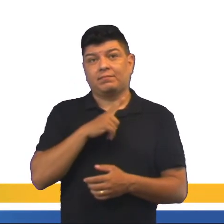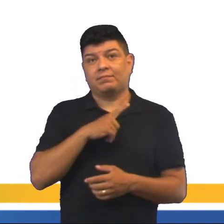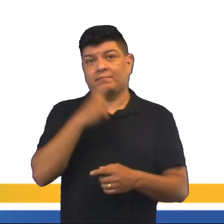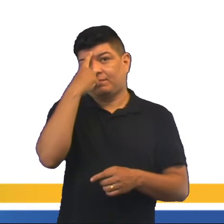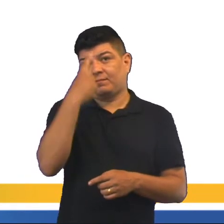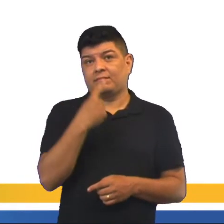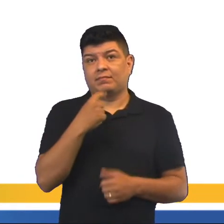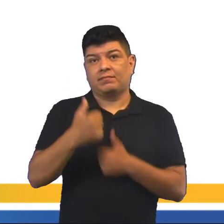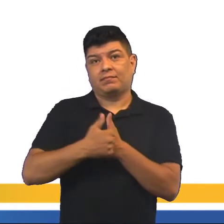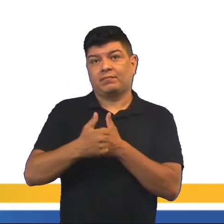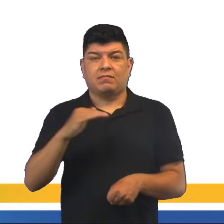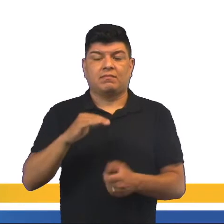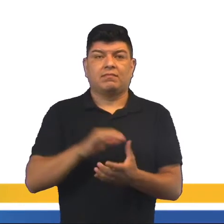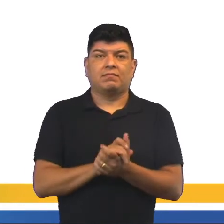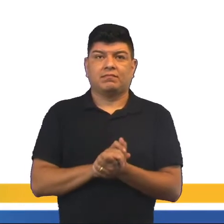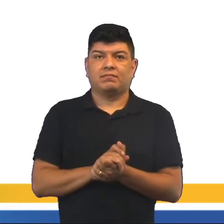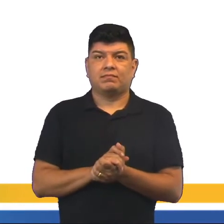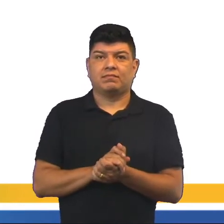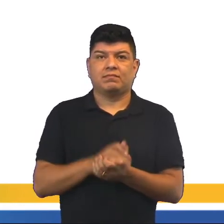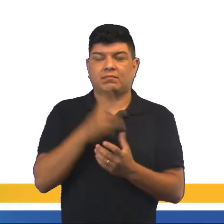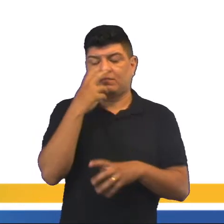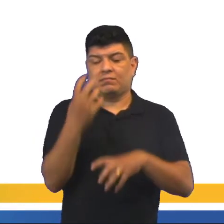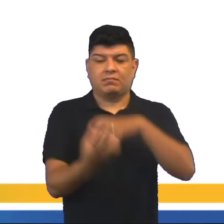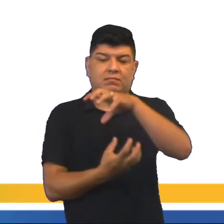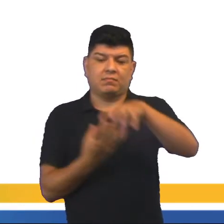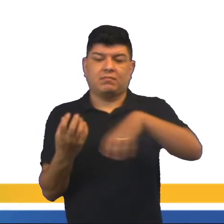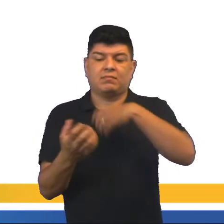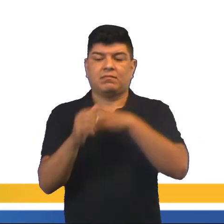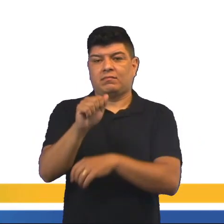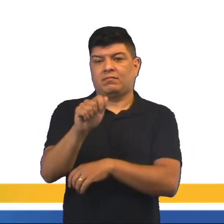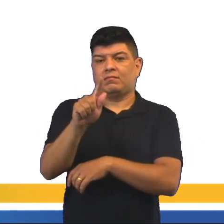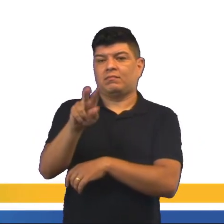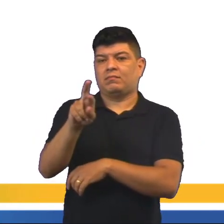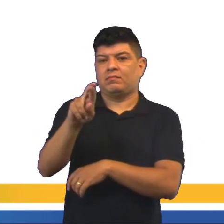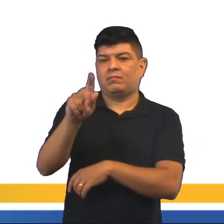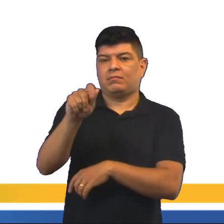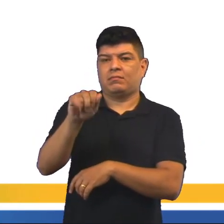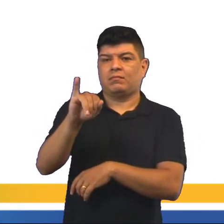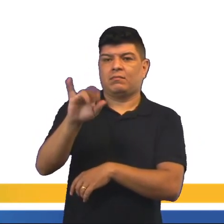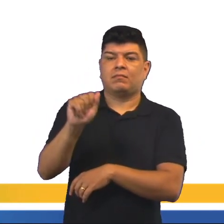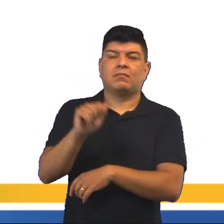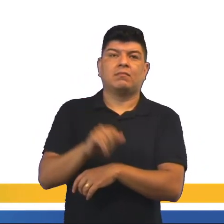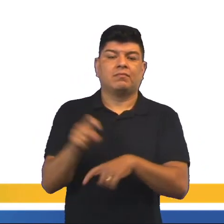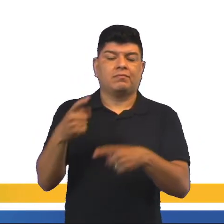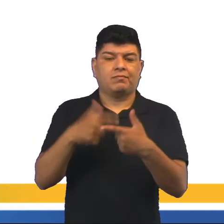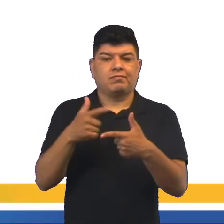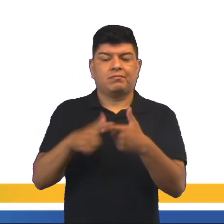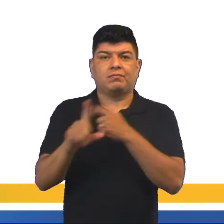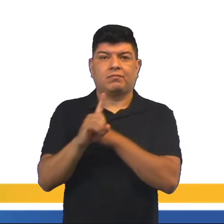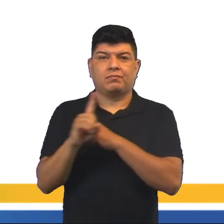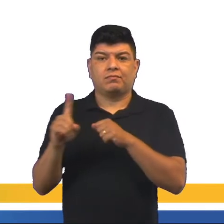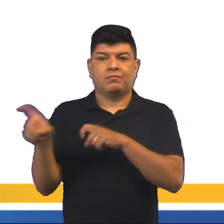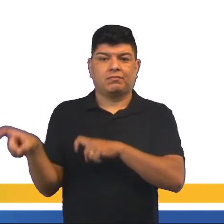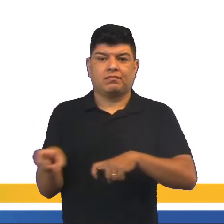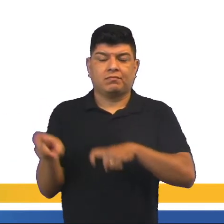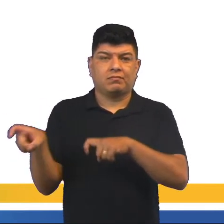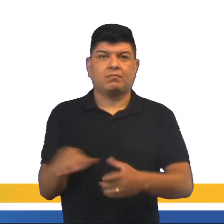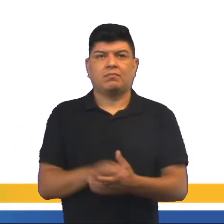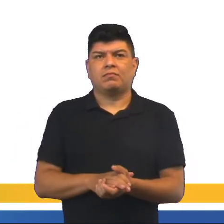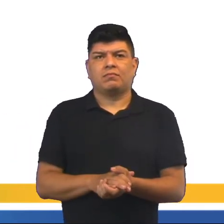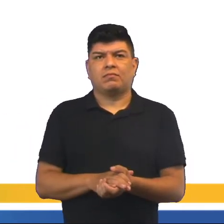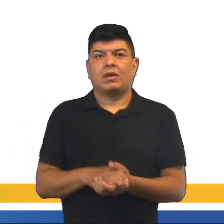trabalho infantil. O trabalho infantil, não é que a criança não possa trabalhar, a criança até deve trabalhar, ajudar a mãe em casa com deveres,